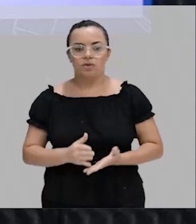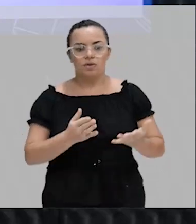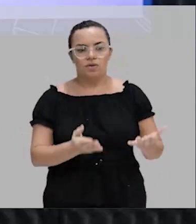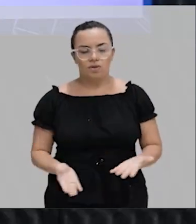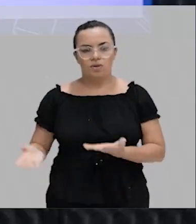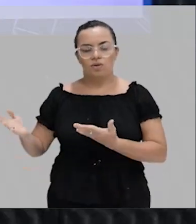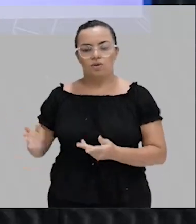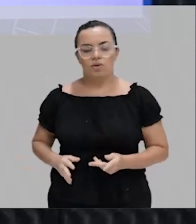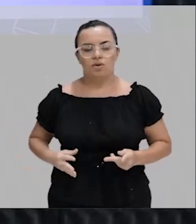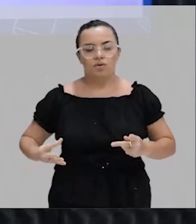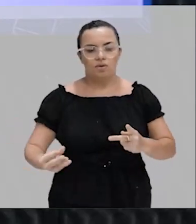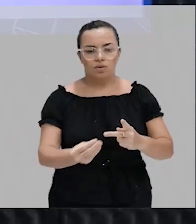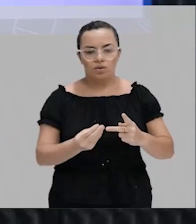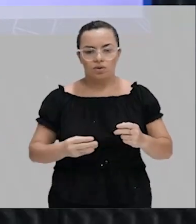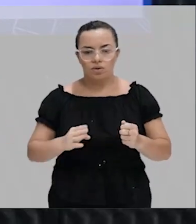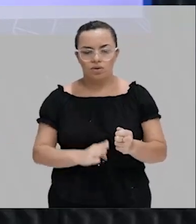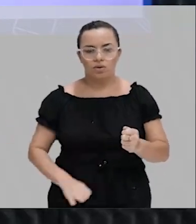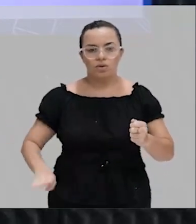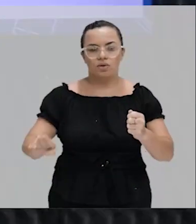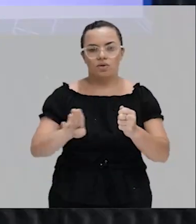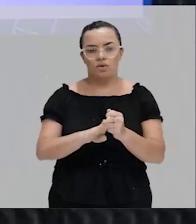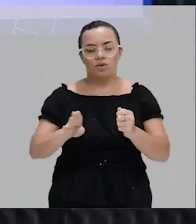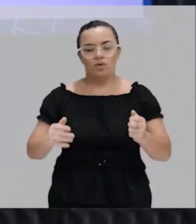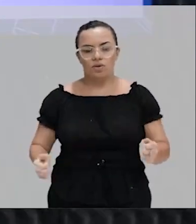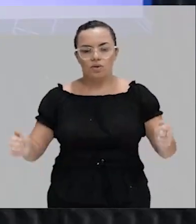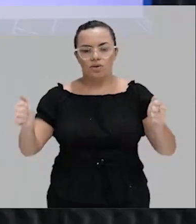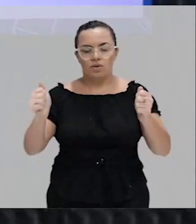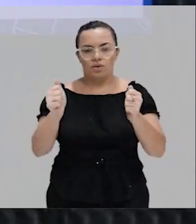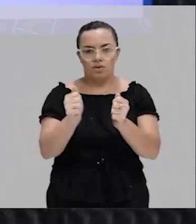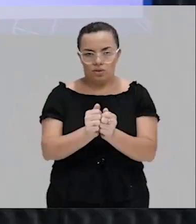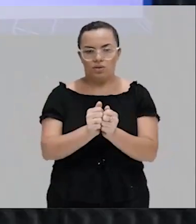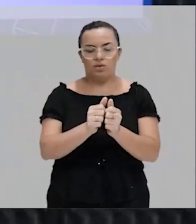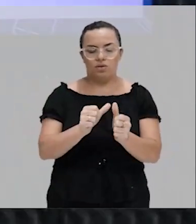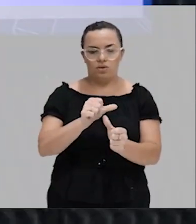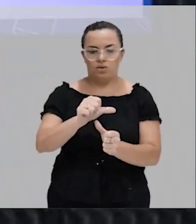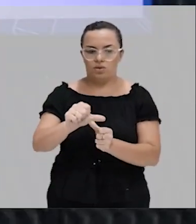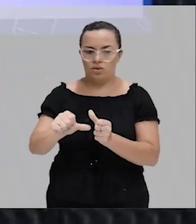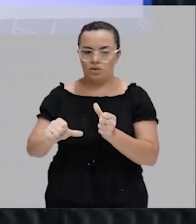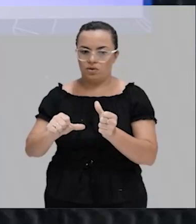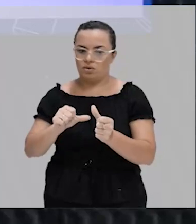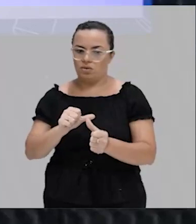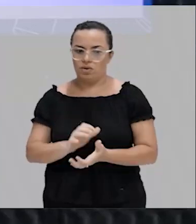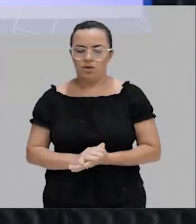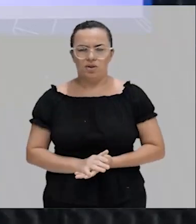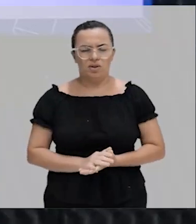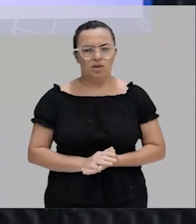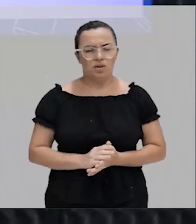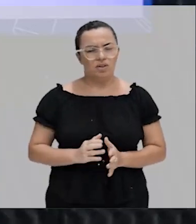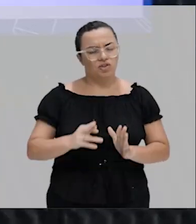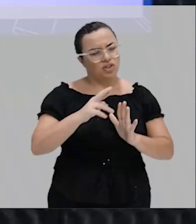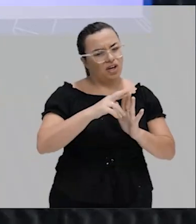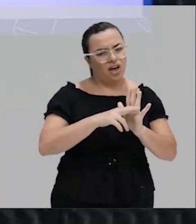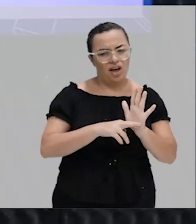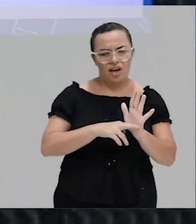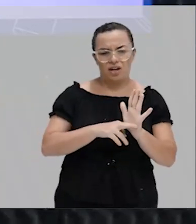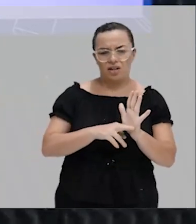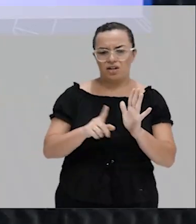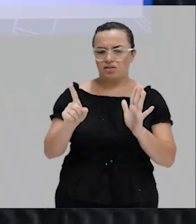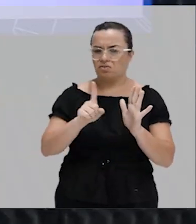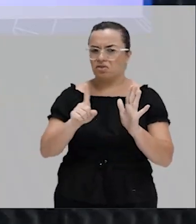substantivos compostos. Os demais, de forma geral, não variam, tá? Exemplo, o